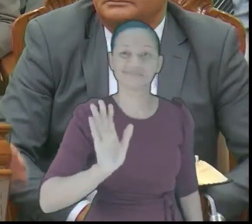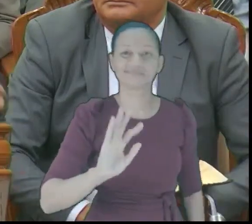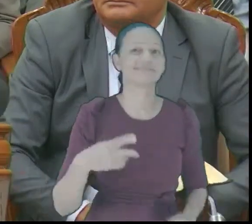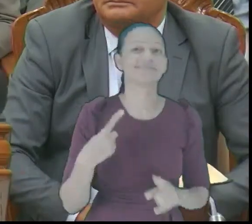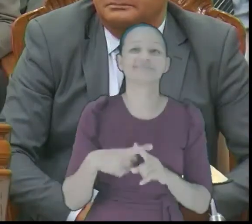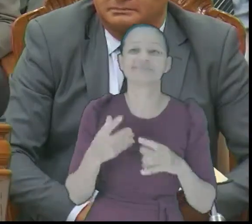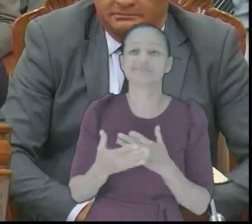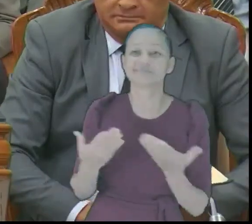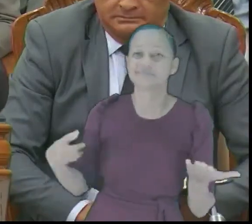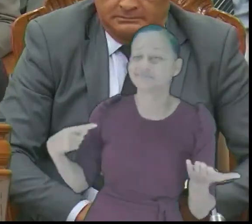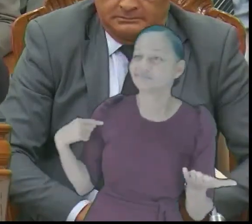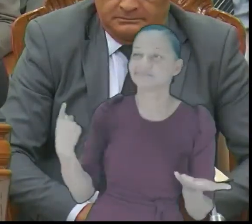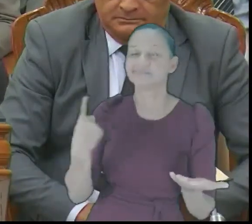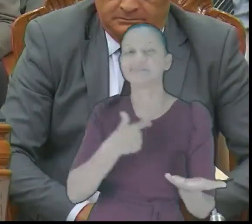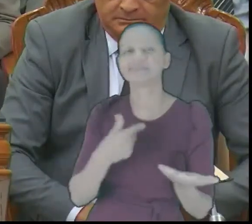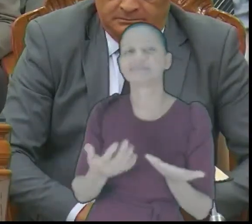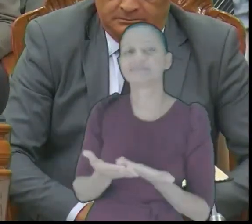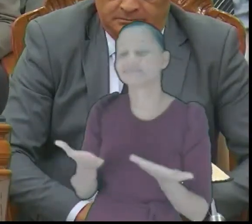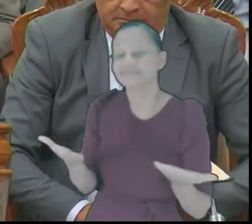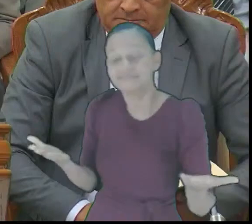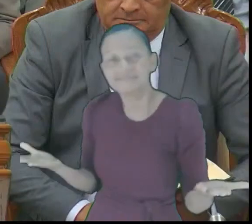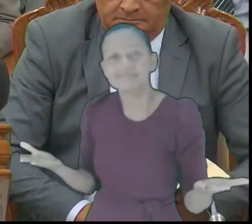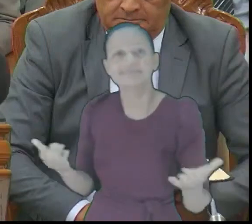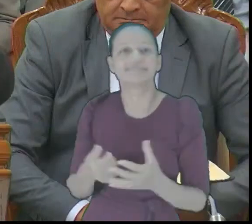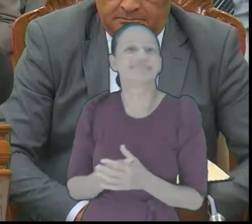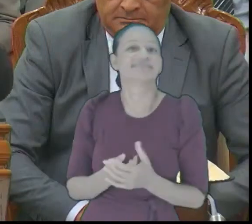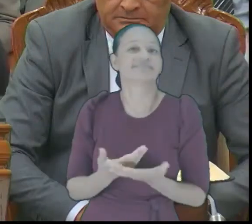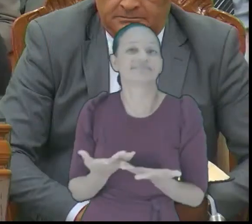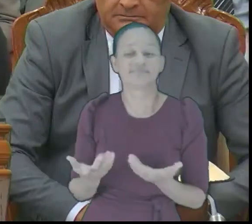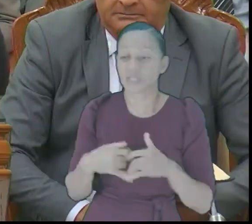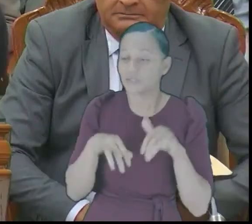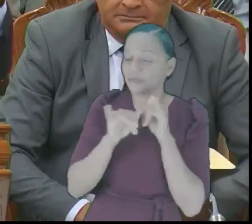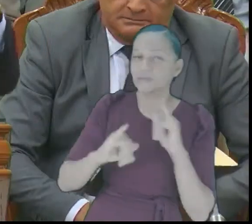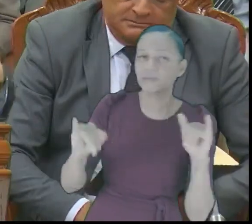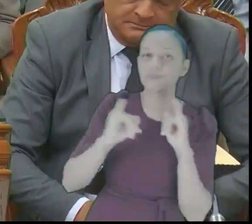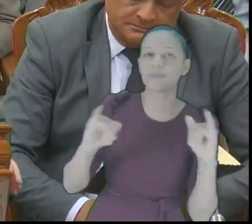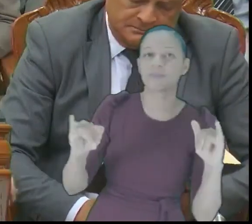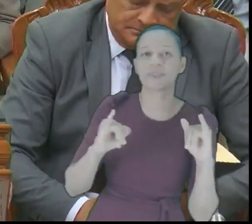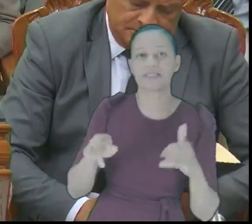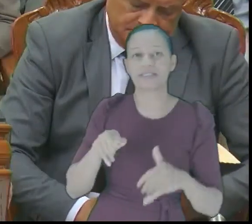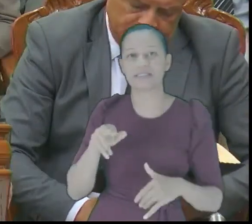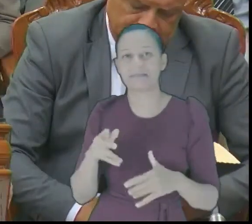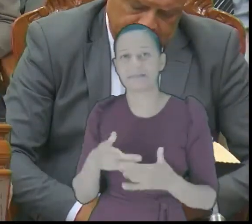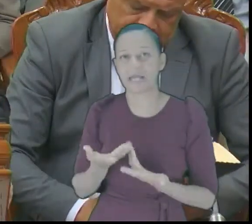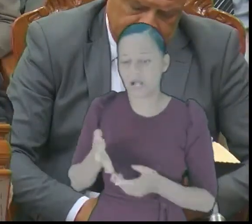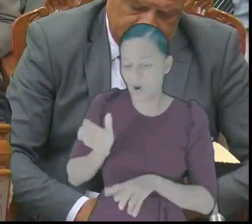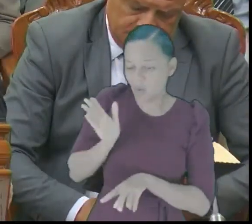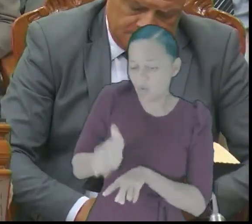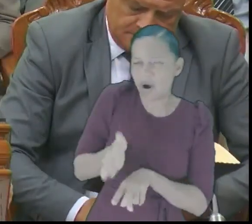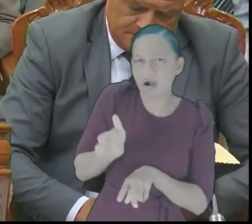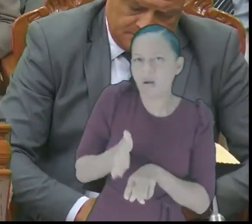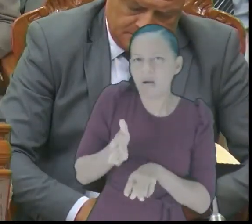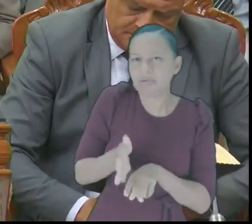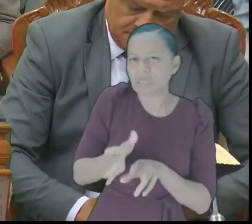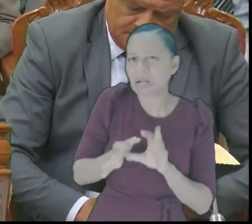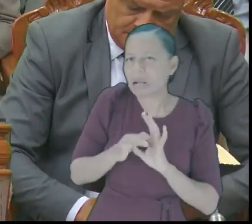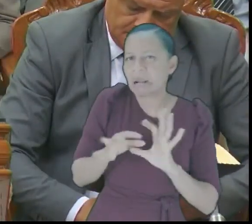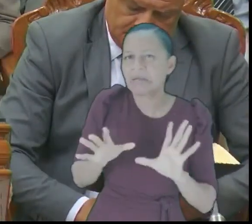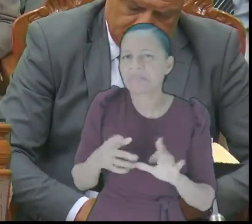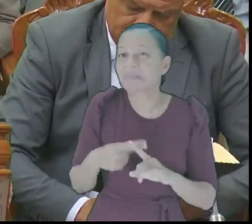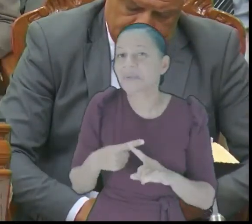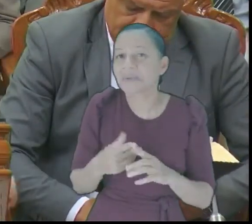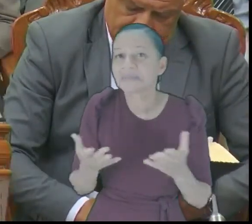Por que é que nós não divulgamos que as irmãs devem usar calças compridas? Por quê?